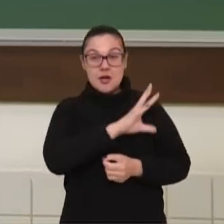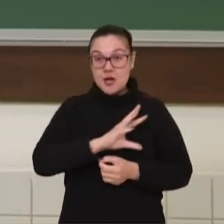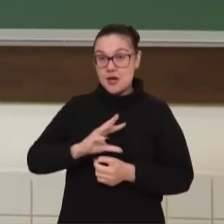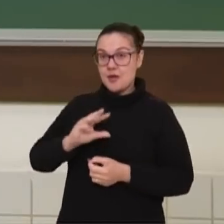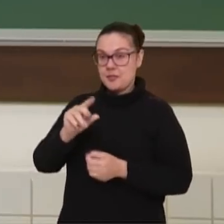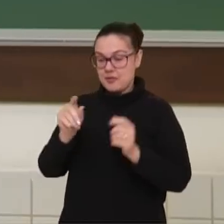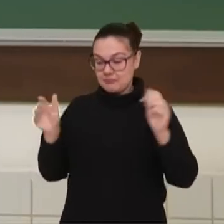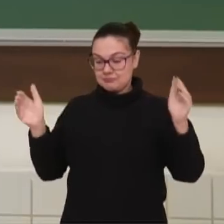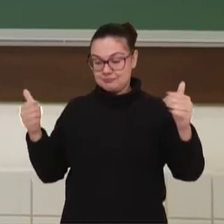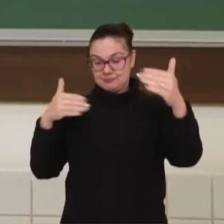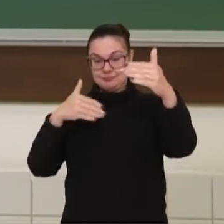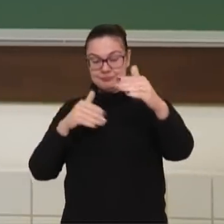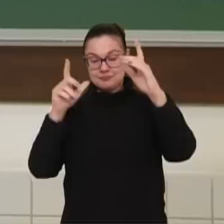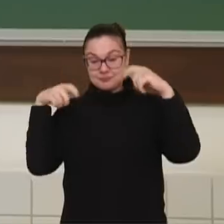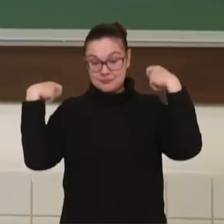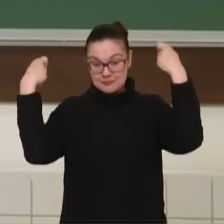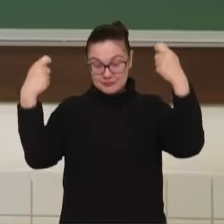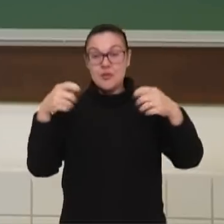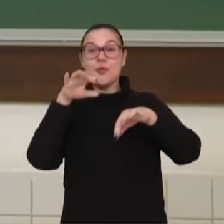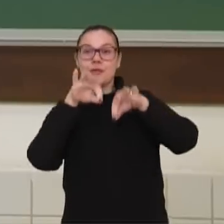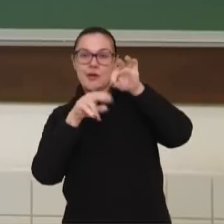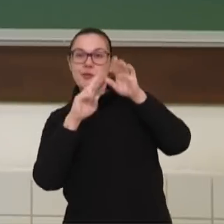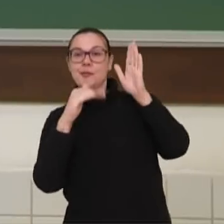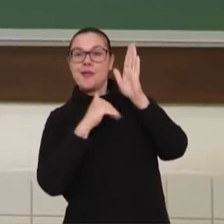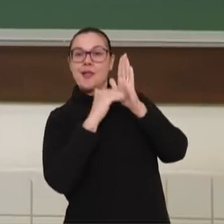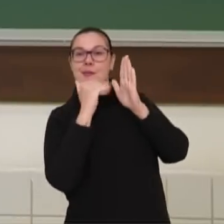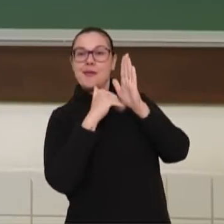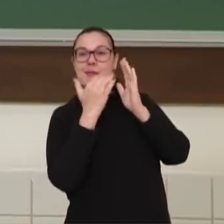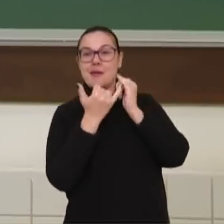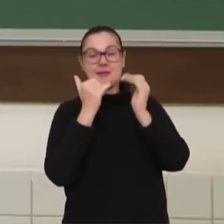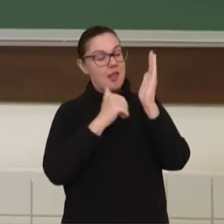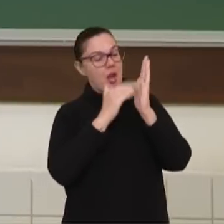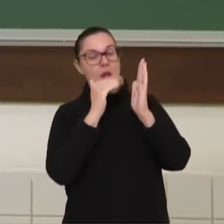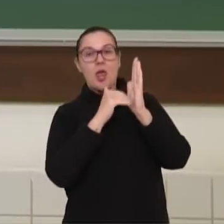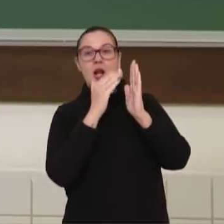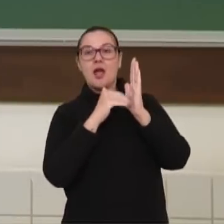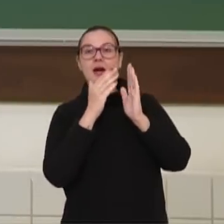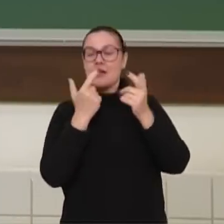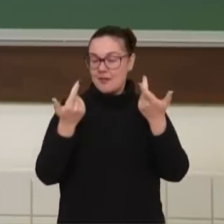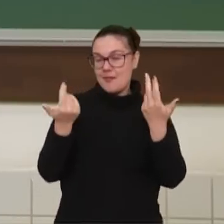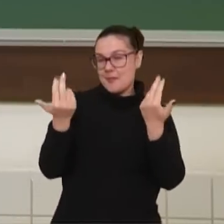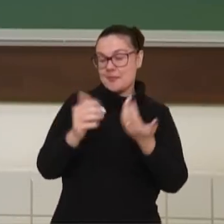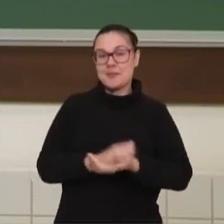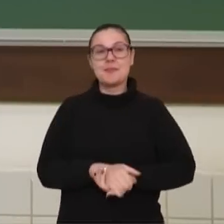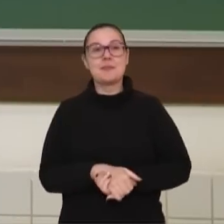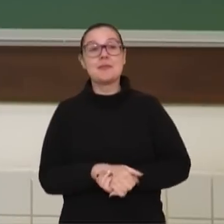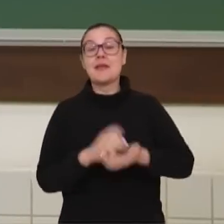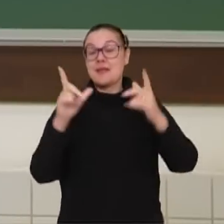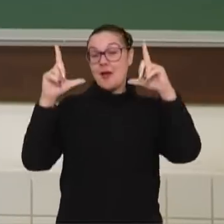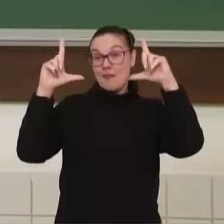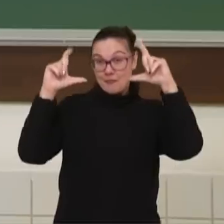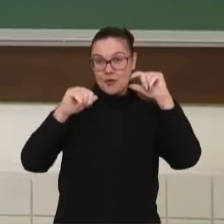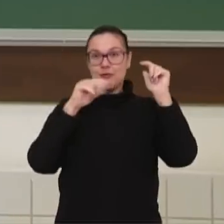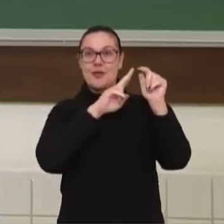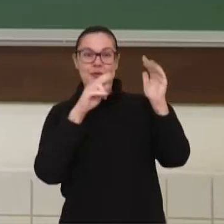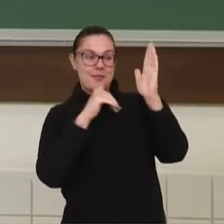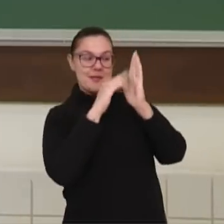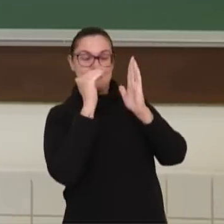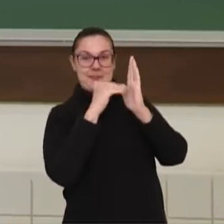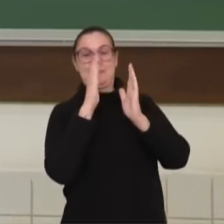aí surge, né, o teatro lambe-lambe, porque é a ideia do mesmo nome da fotografia.